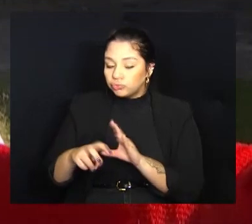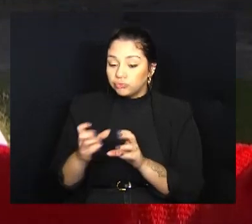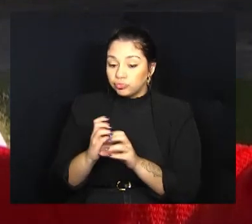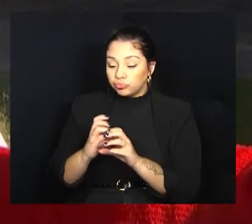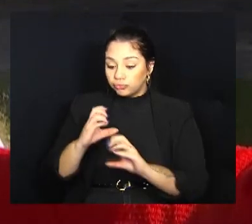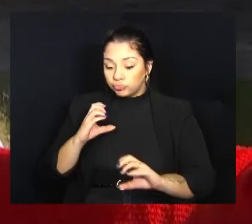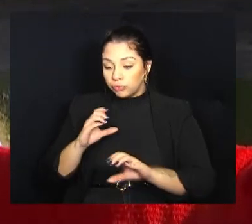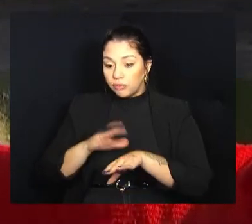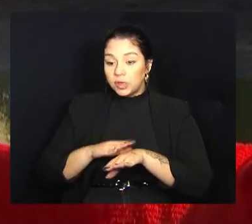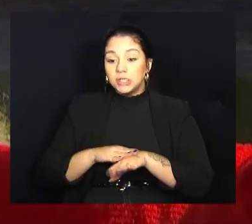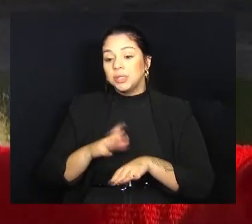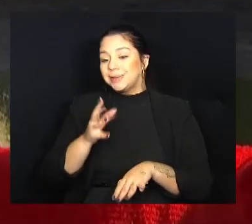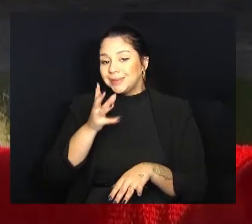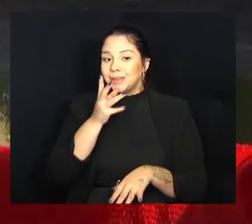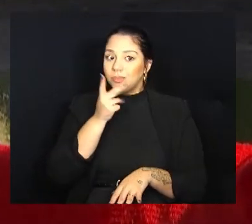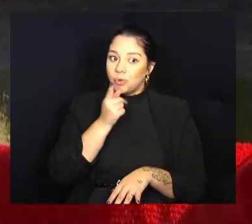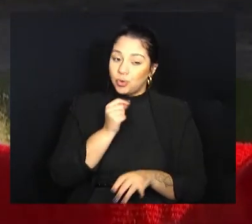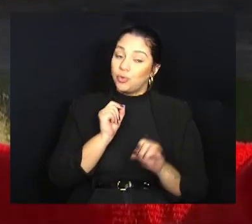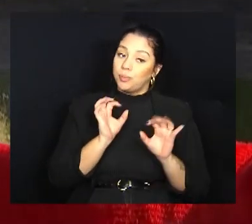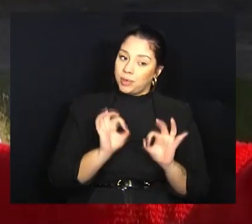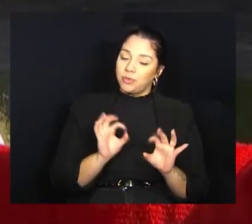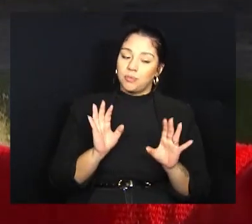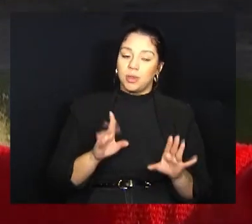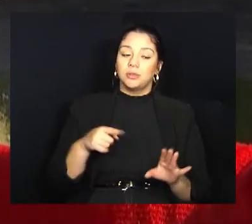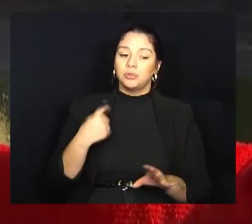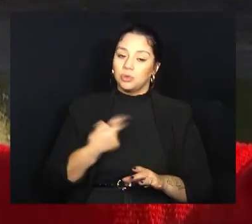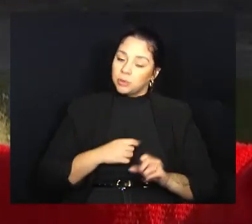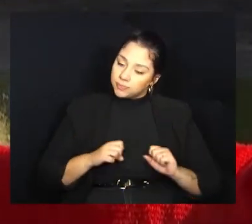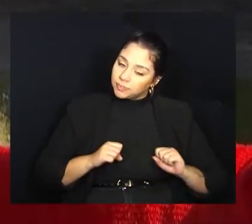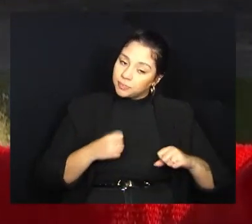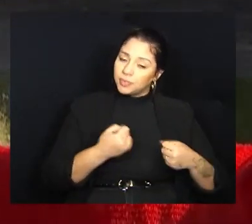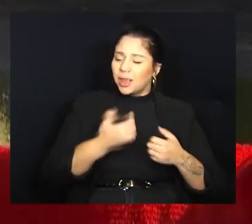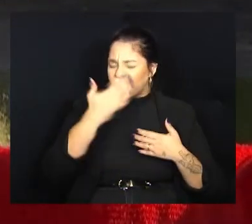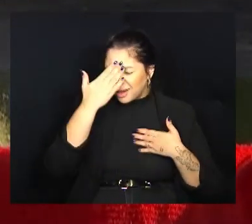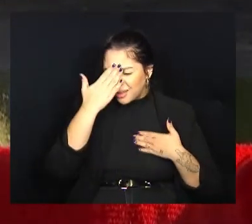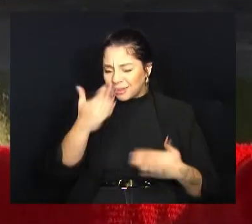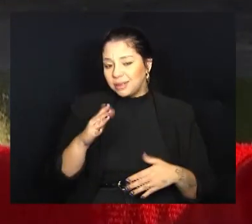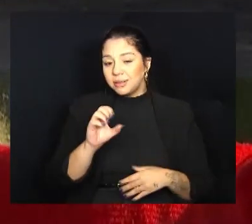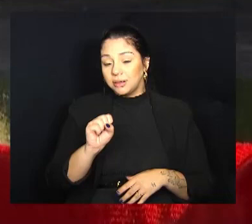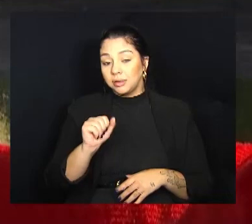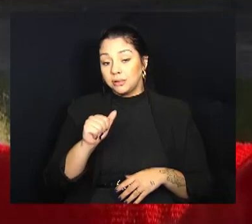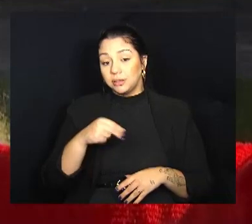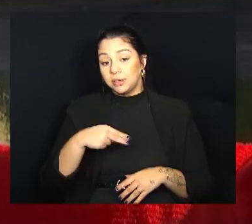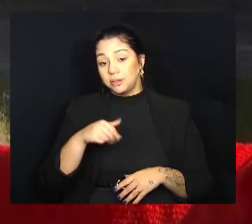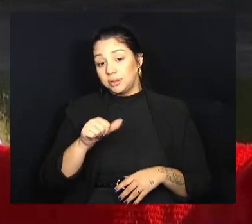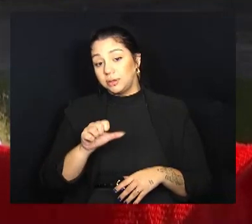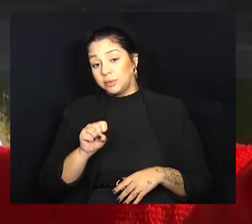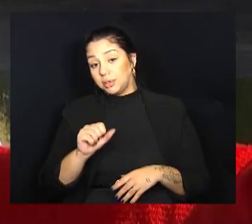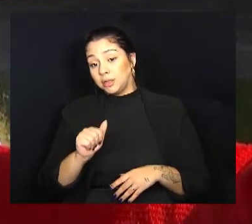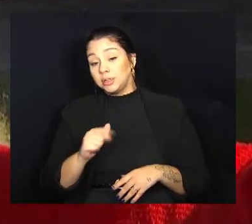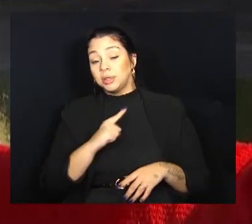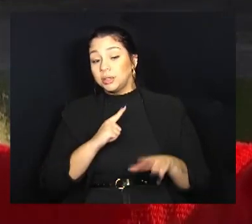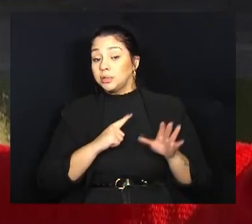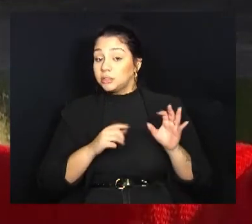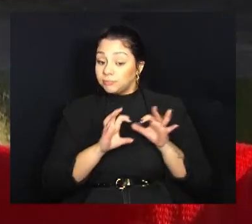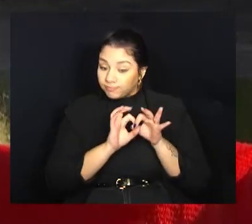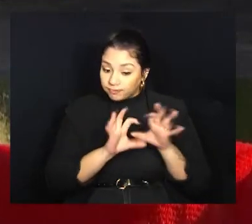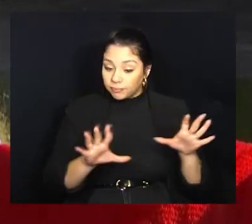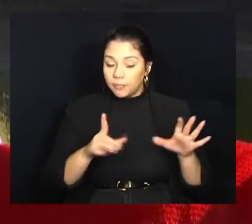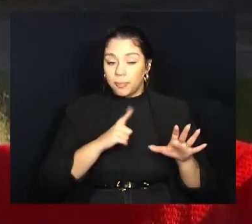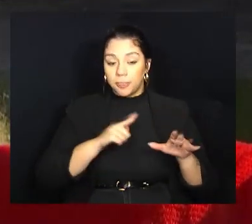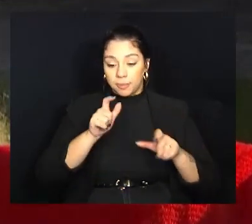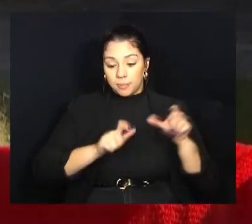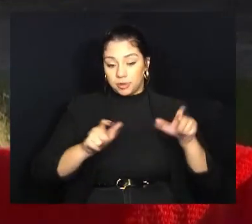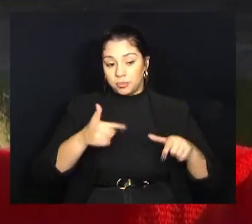demorado, mas nós estamos vencendo as barreiras e agradecemos a Sanasa por ter também essa disponibilidade de botar os trabalhadores para executar